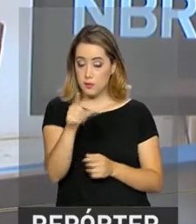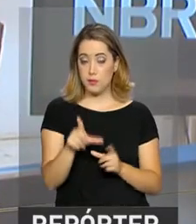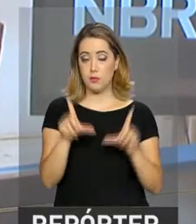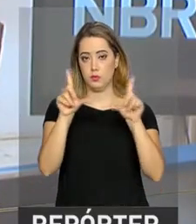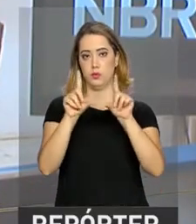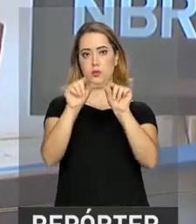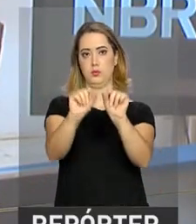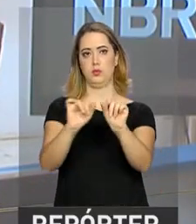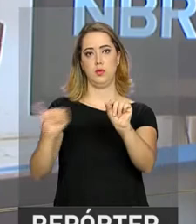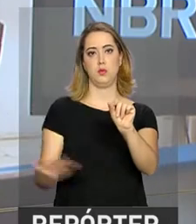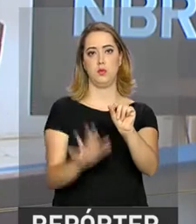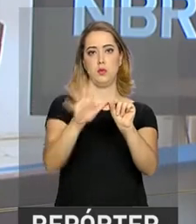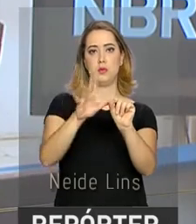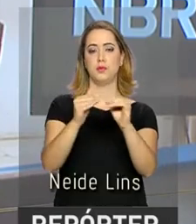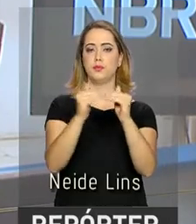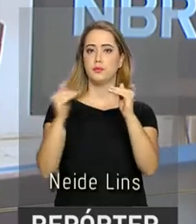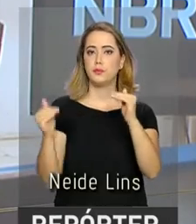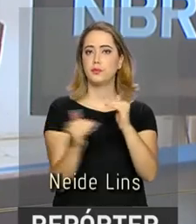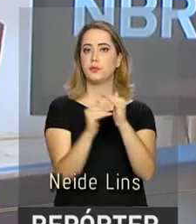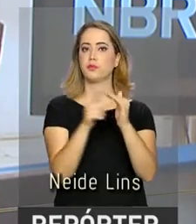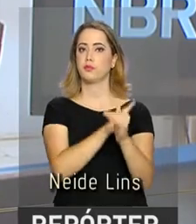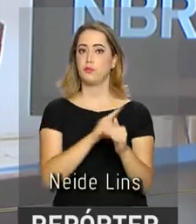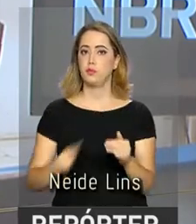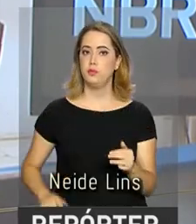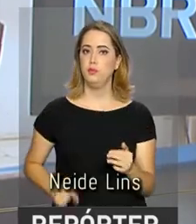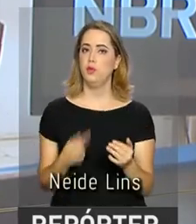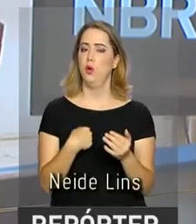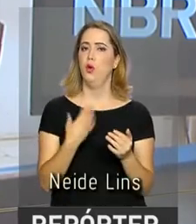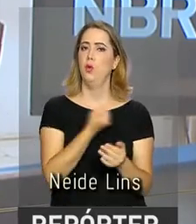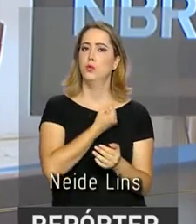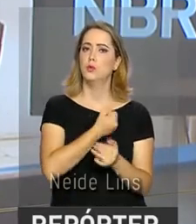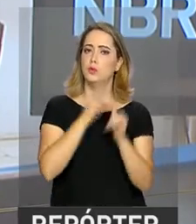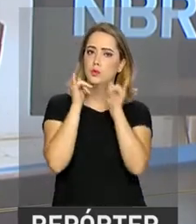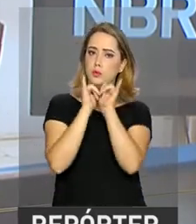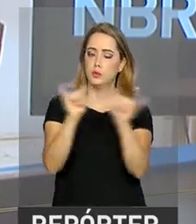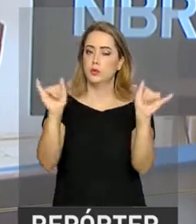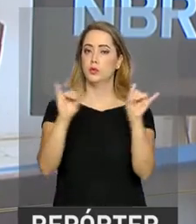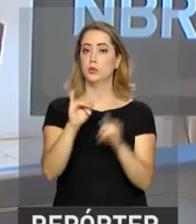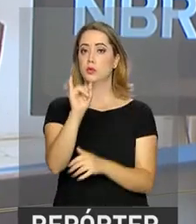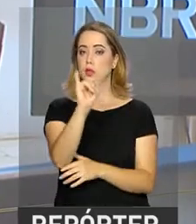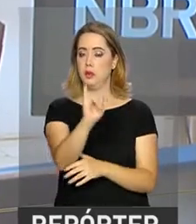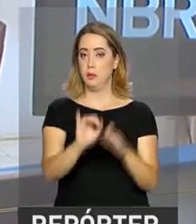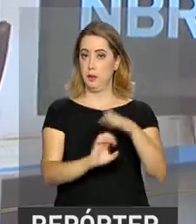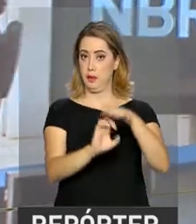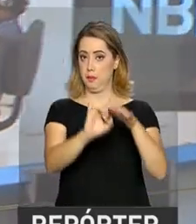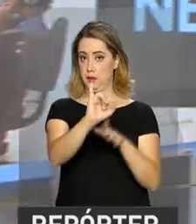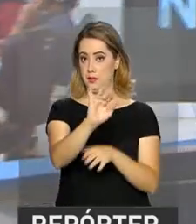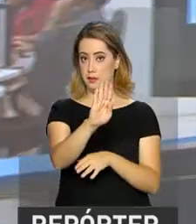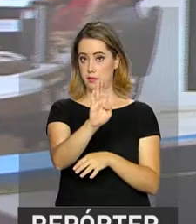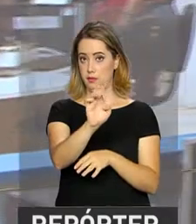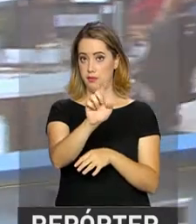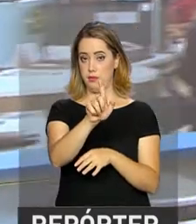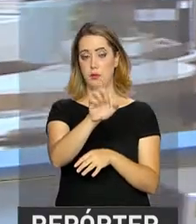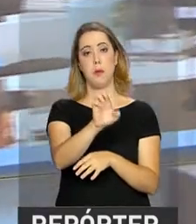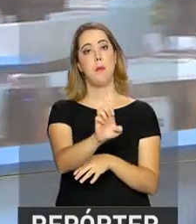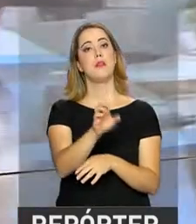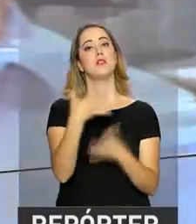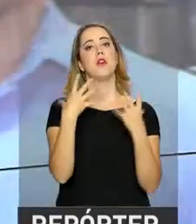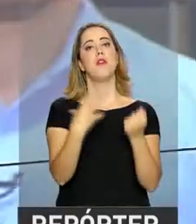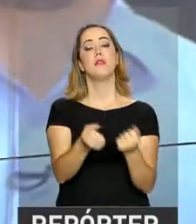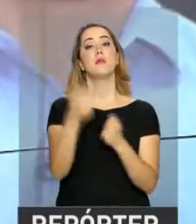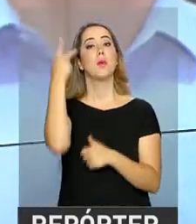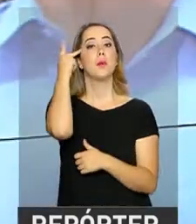do teto da meta do governo os dados foram divulgados há pouco pelo ibge vamos conversar ao vivo lá de são paulo com o